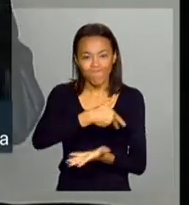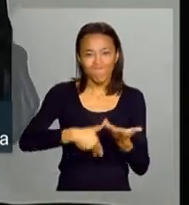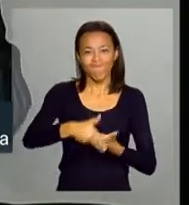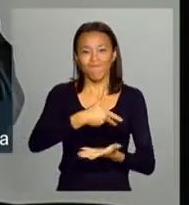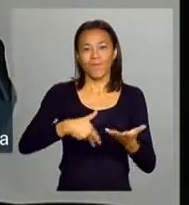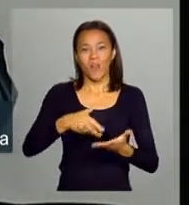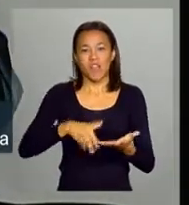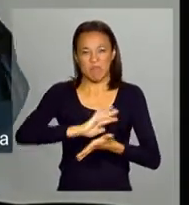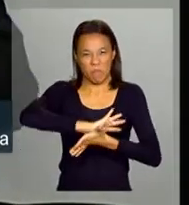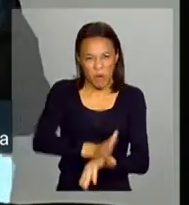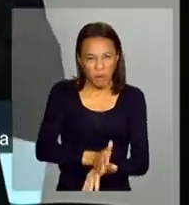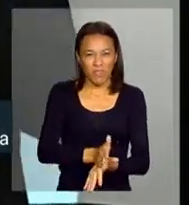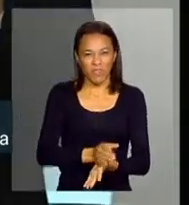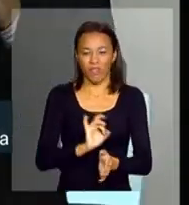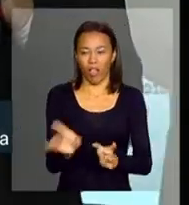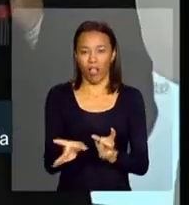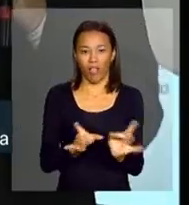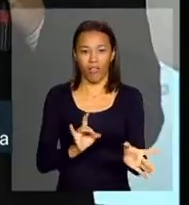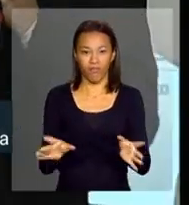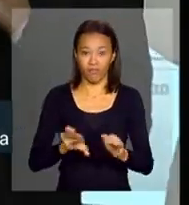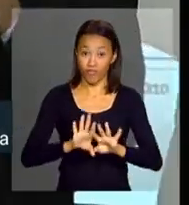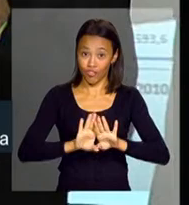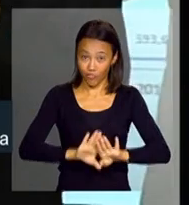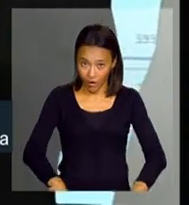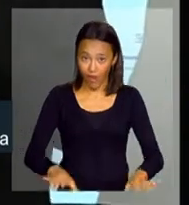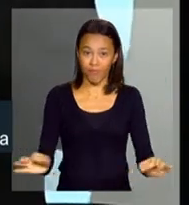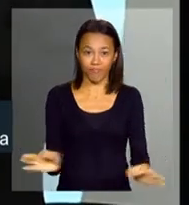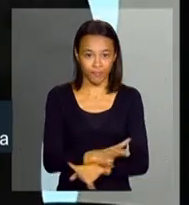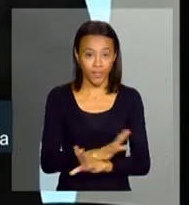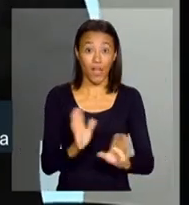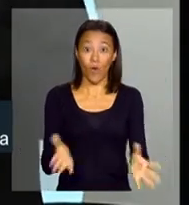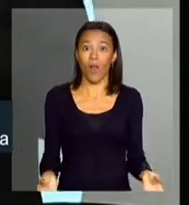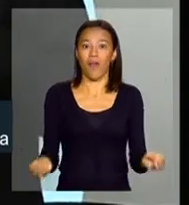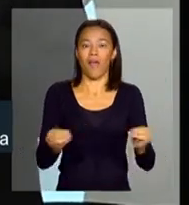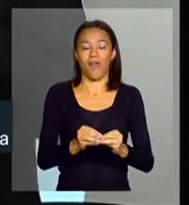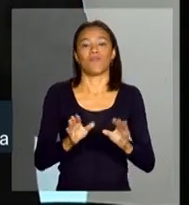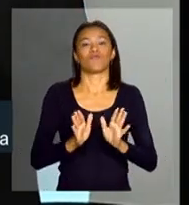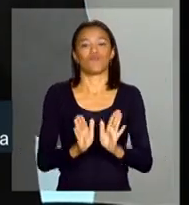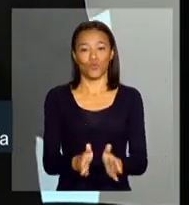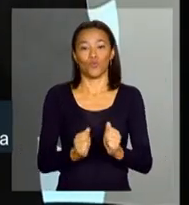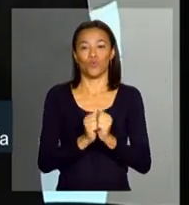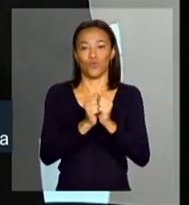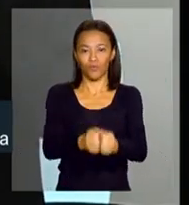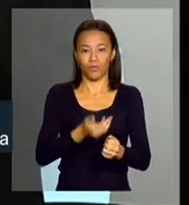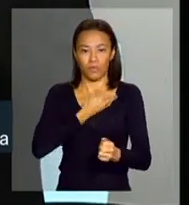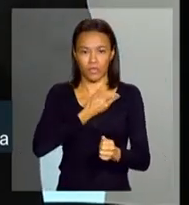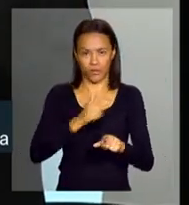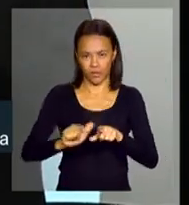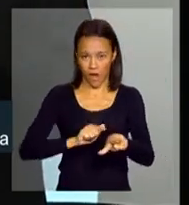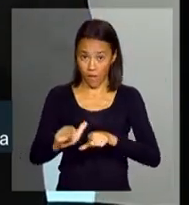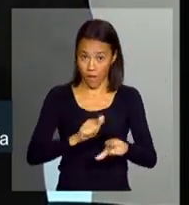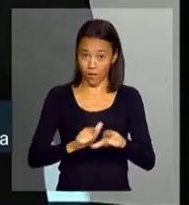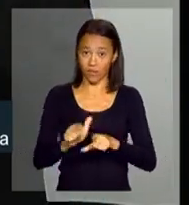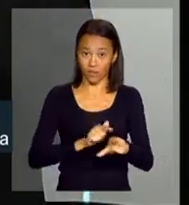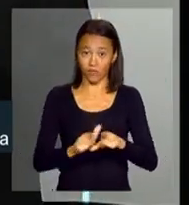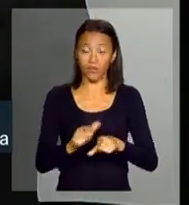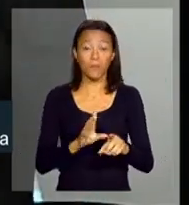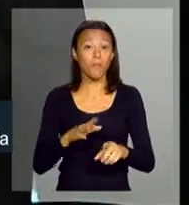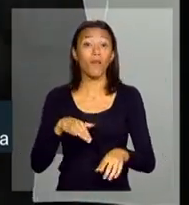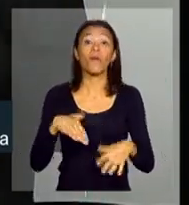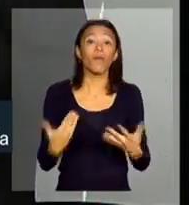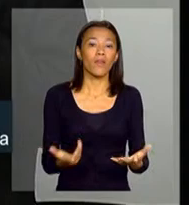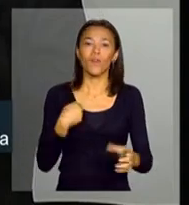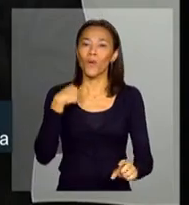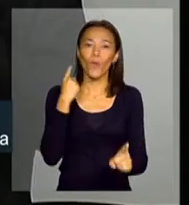tirou os preconceitos entre os dois lados e passou nesses 5 anos a trabalhar junto para encontrar